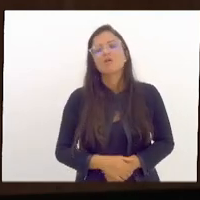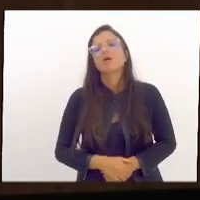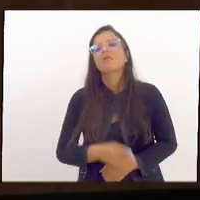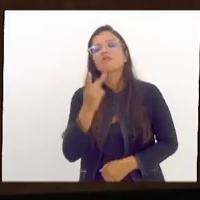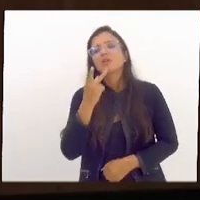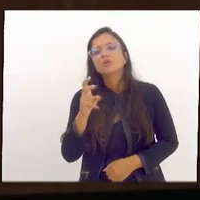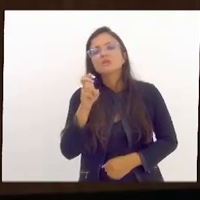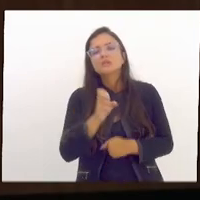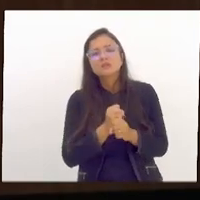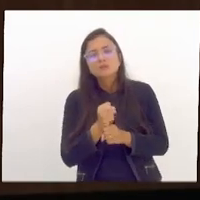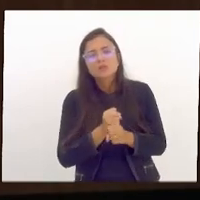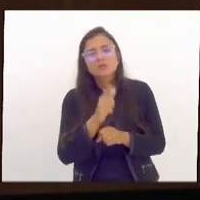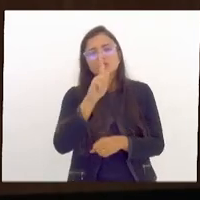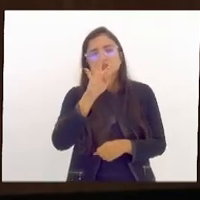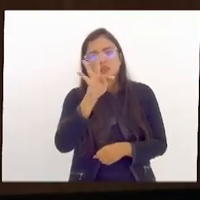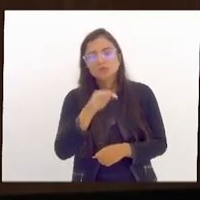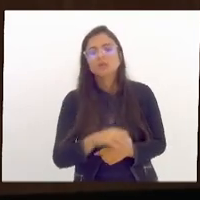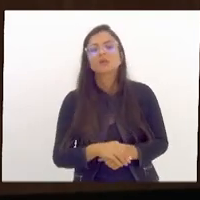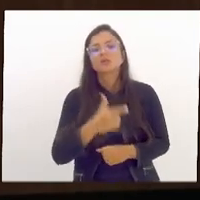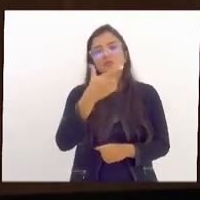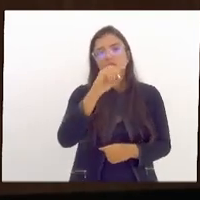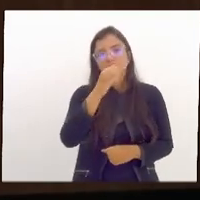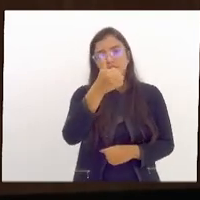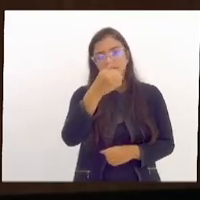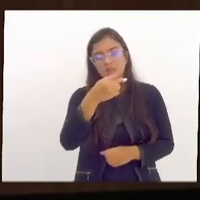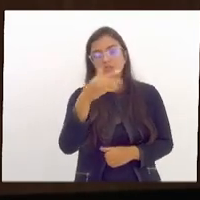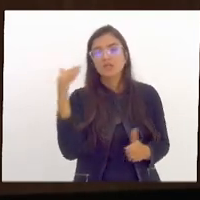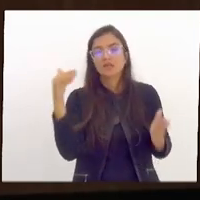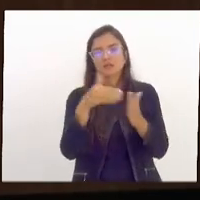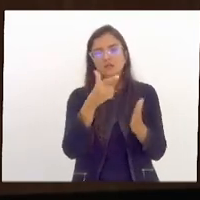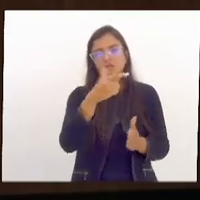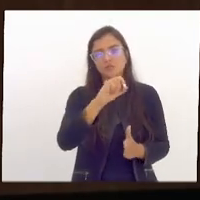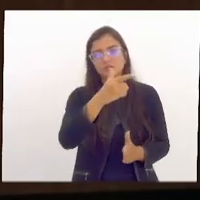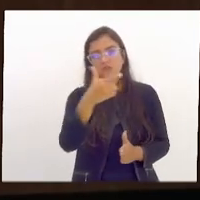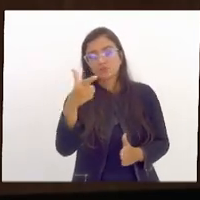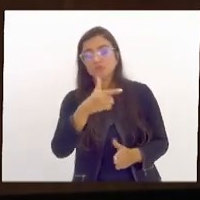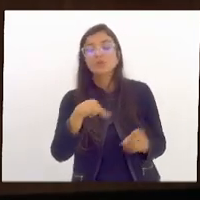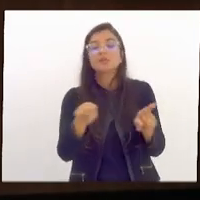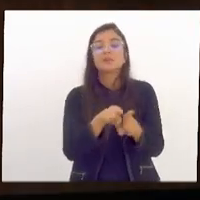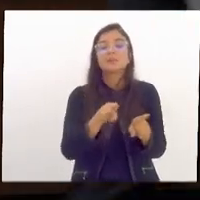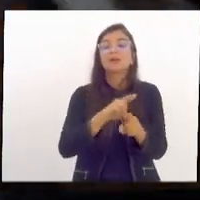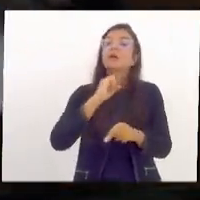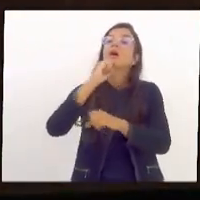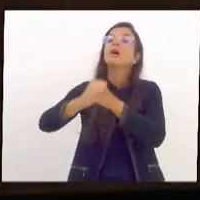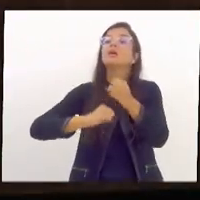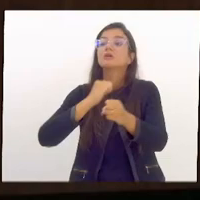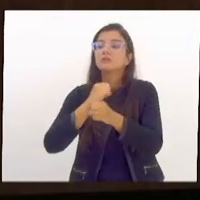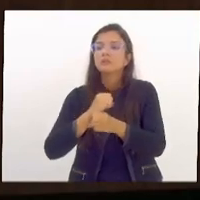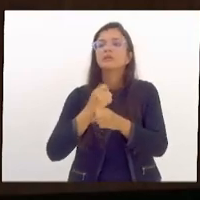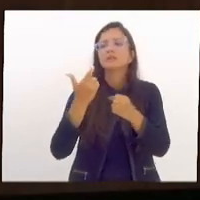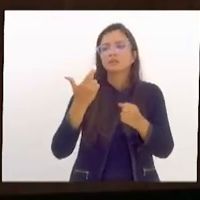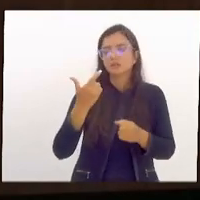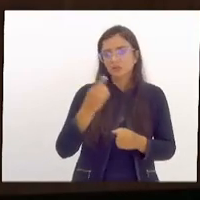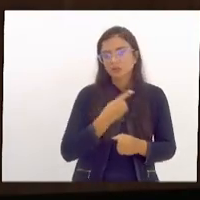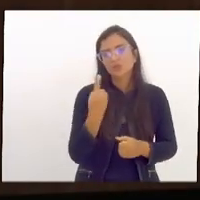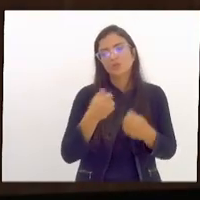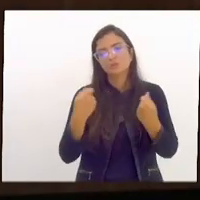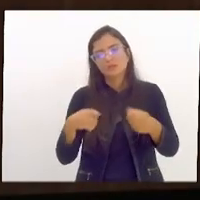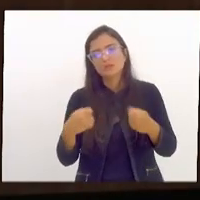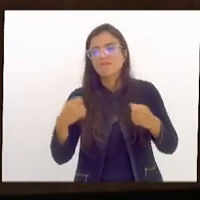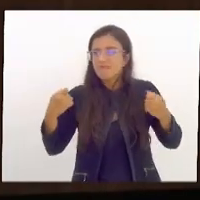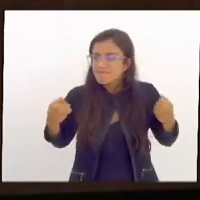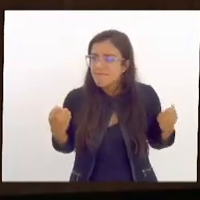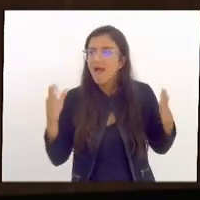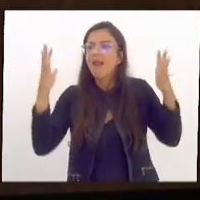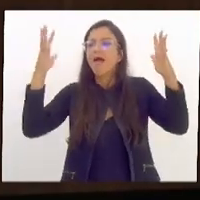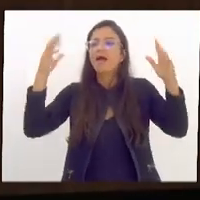5 anos do GT, de 2017 a 2022, e lembrando também que no ano que vem, 2023, nós teremos que fazer não apenas uma celebração,